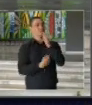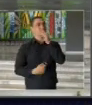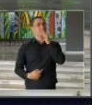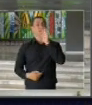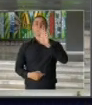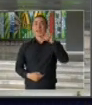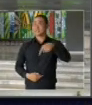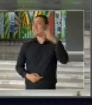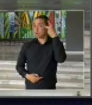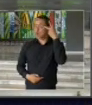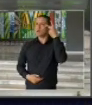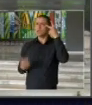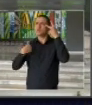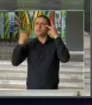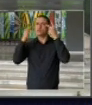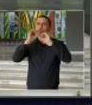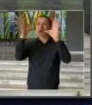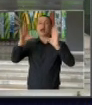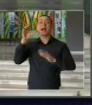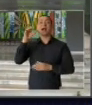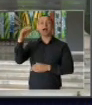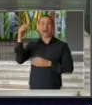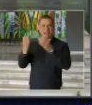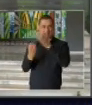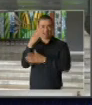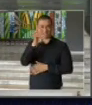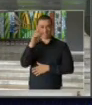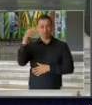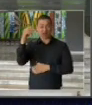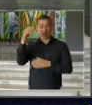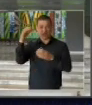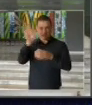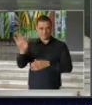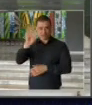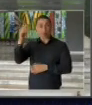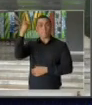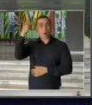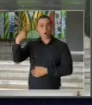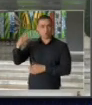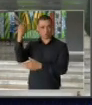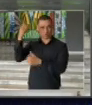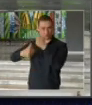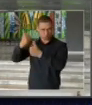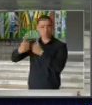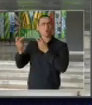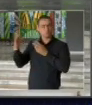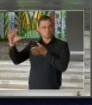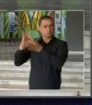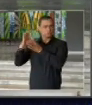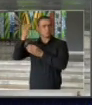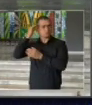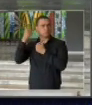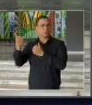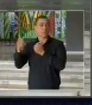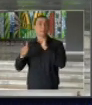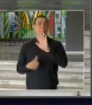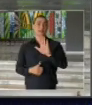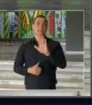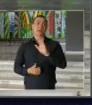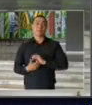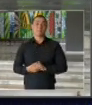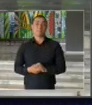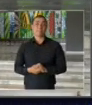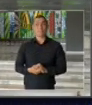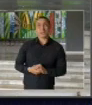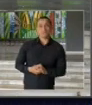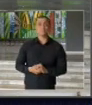da... Olha só, bom dia, Rocha. A novela Botafogo FC e SA terá fim. Abraço